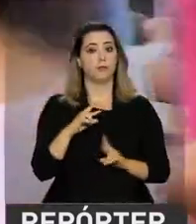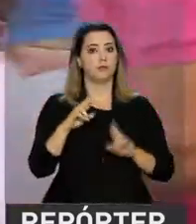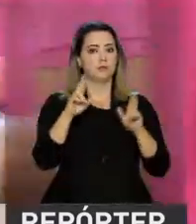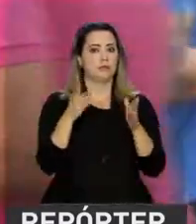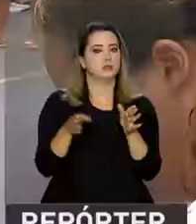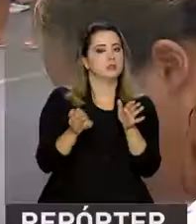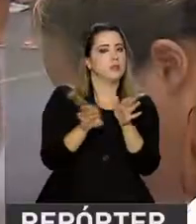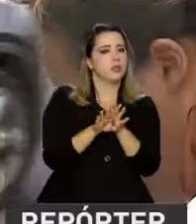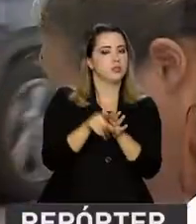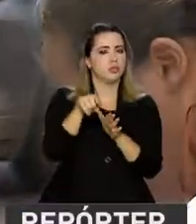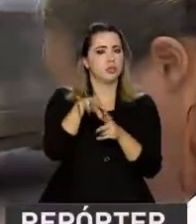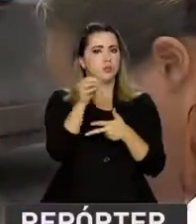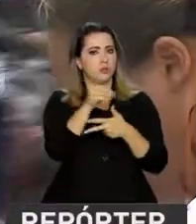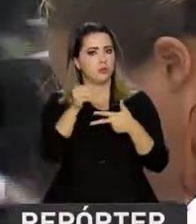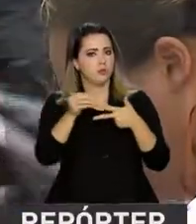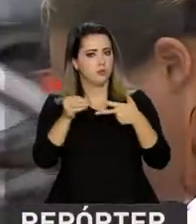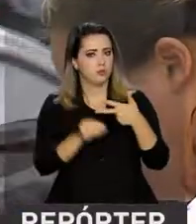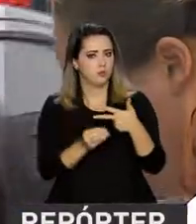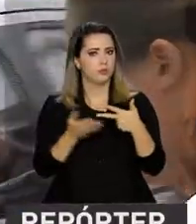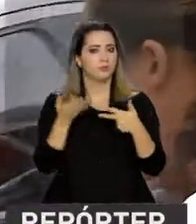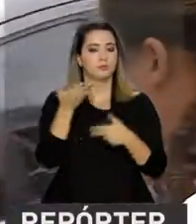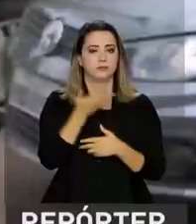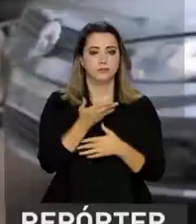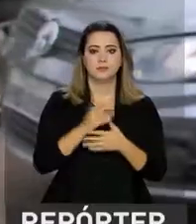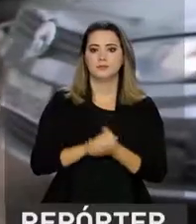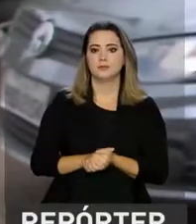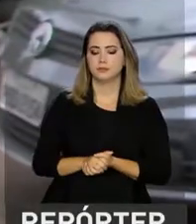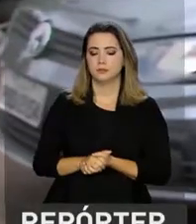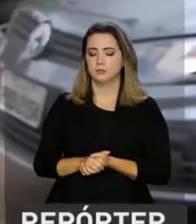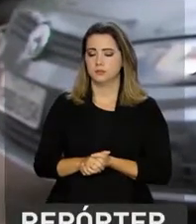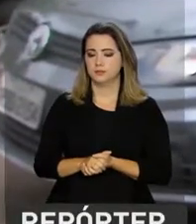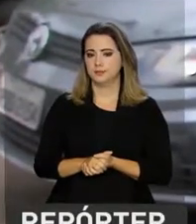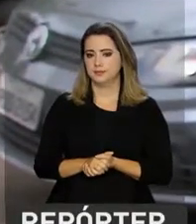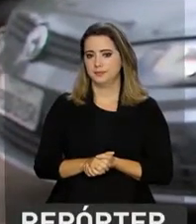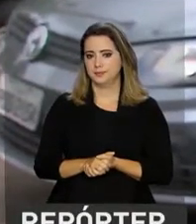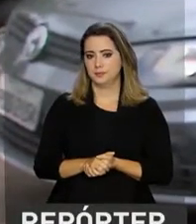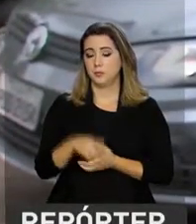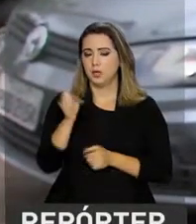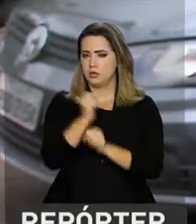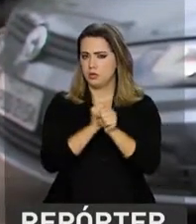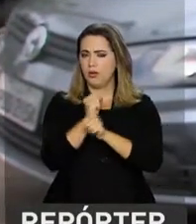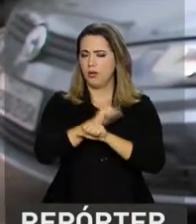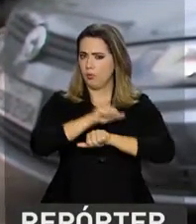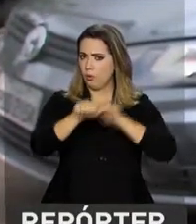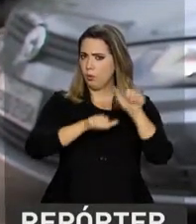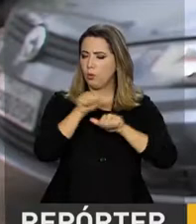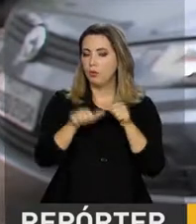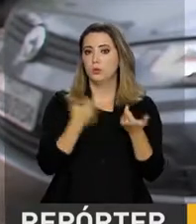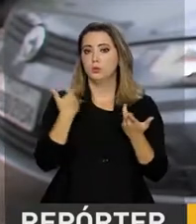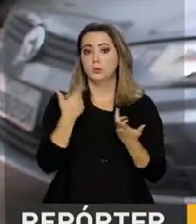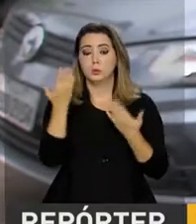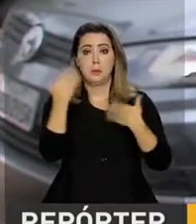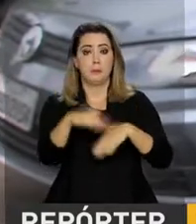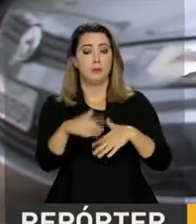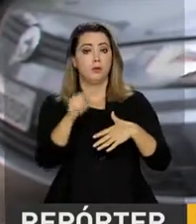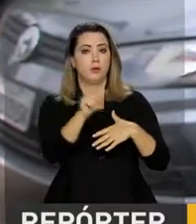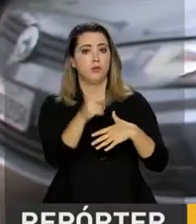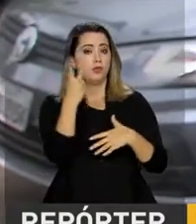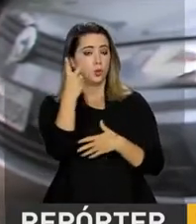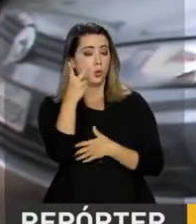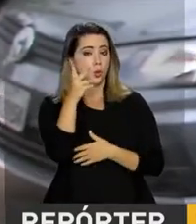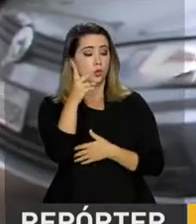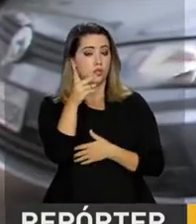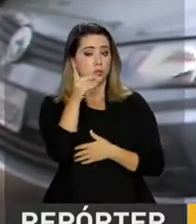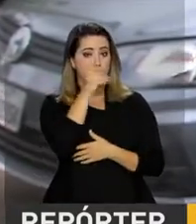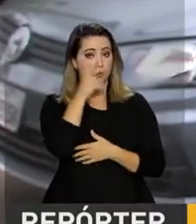Expectativa na chegada ao Exame Nacional do Ensino Médio. Esse ano teve algumas mudanças, o exame passou a funcionar em